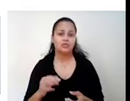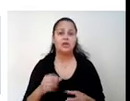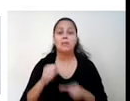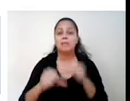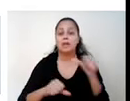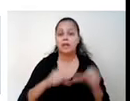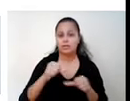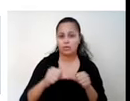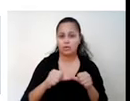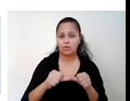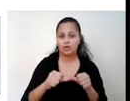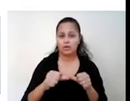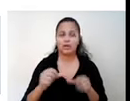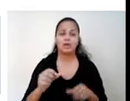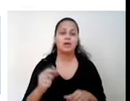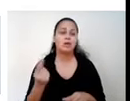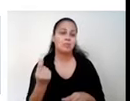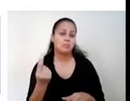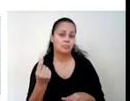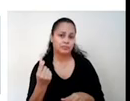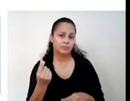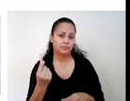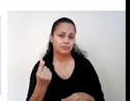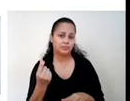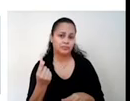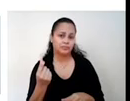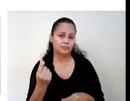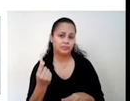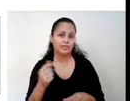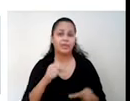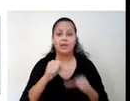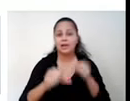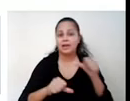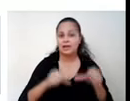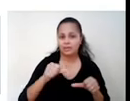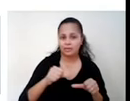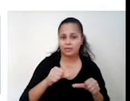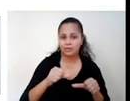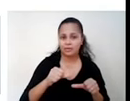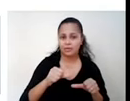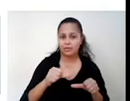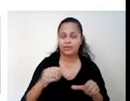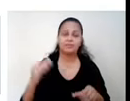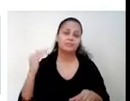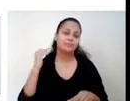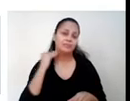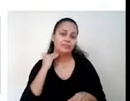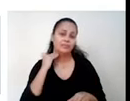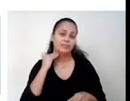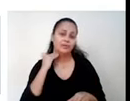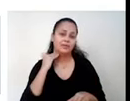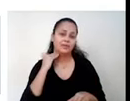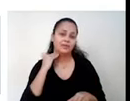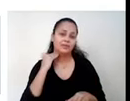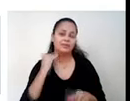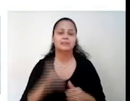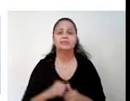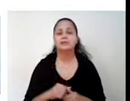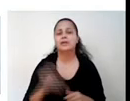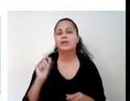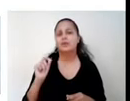um único valor. A prática do câmbio foi um passo para a realização das atividades bancárias. E o que eram letras de